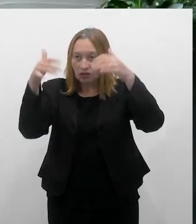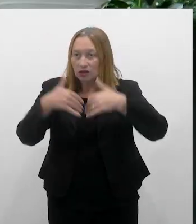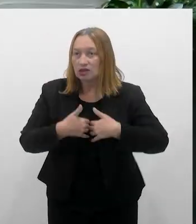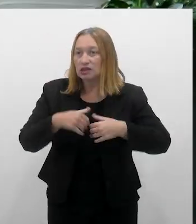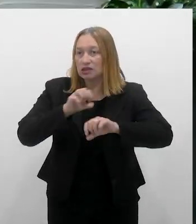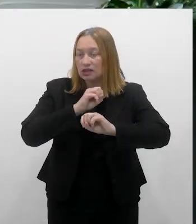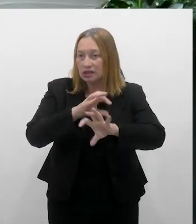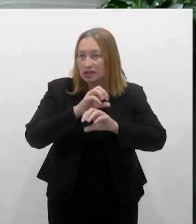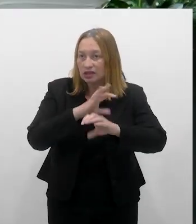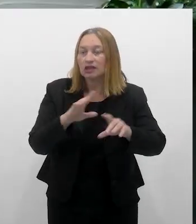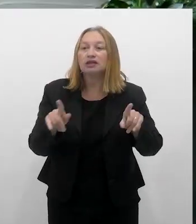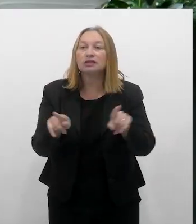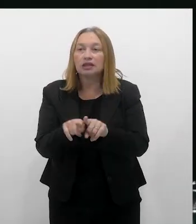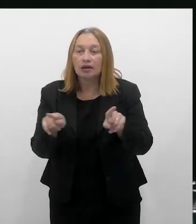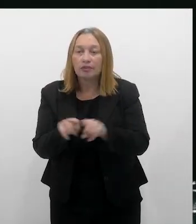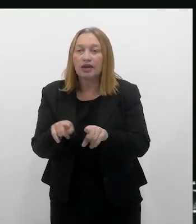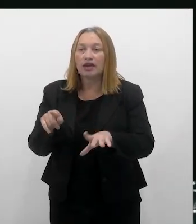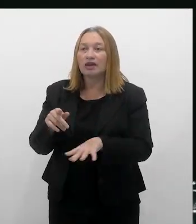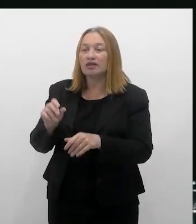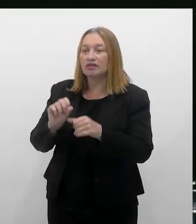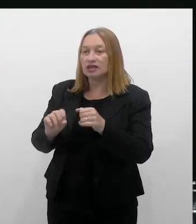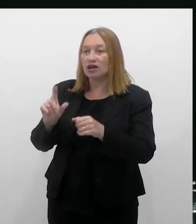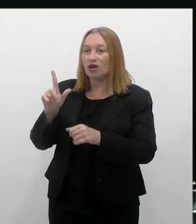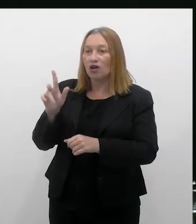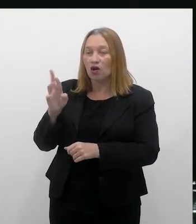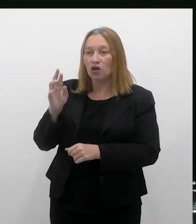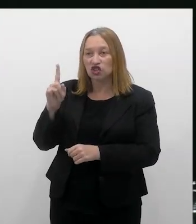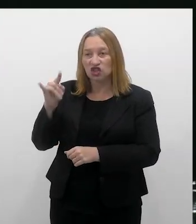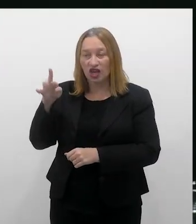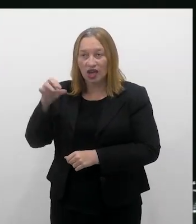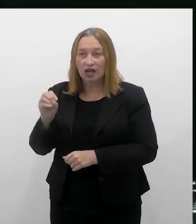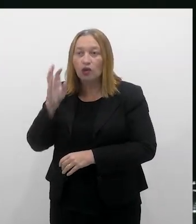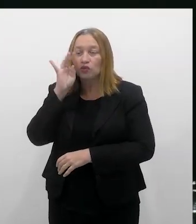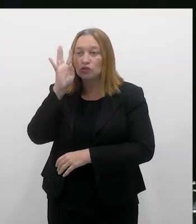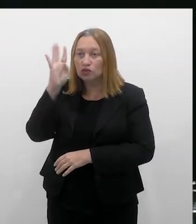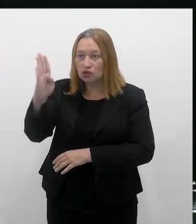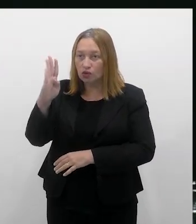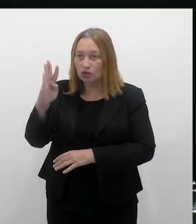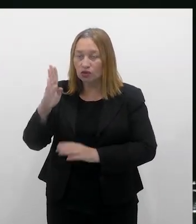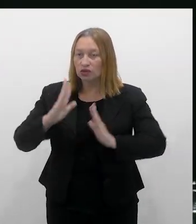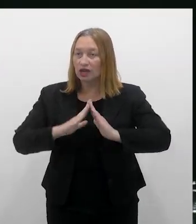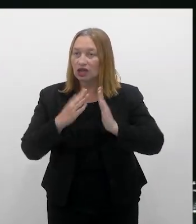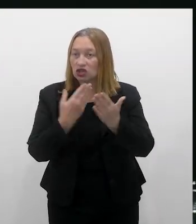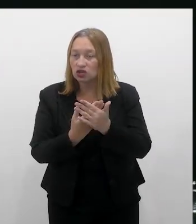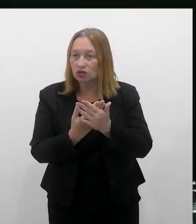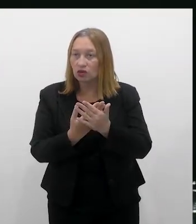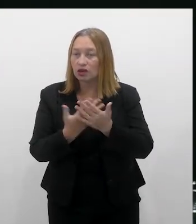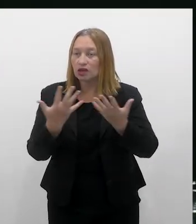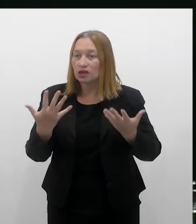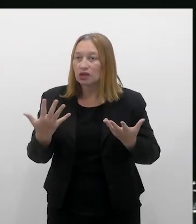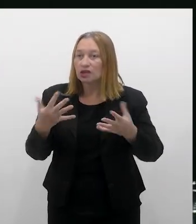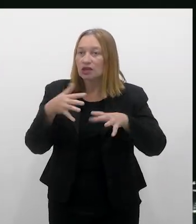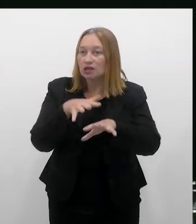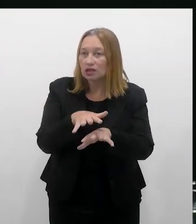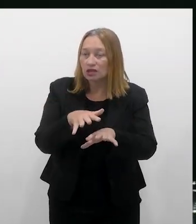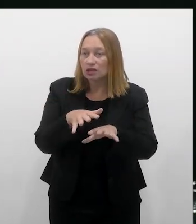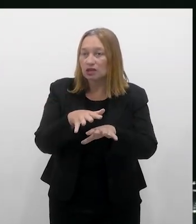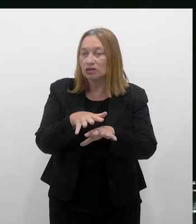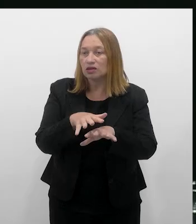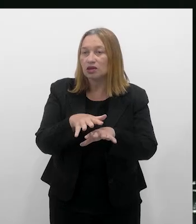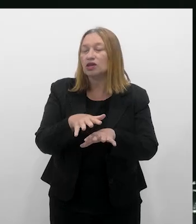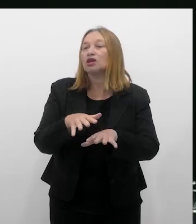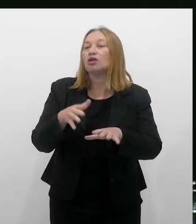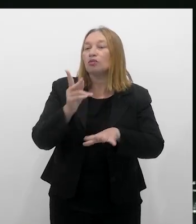Educautismo. Fizemos, Rogério, uma coisa muito interessante que foi um sonho da rede, que era a migração do professor